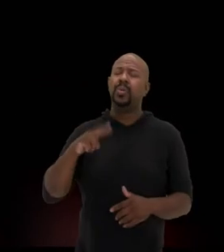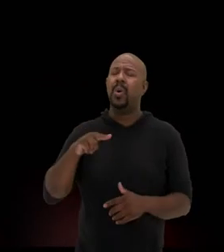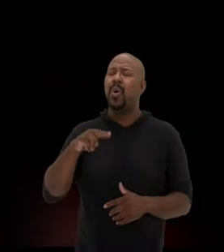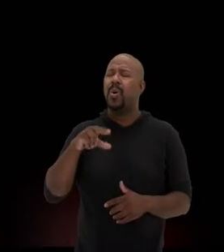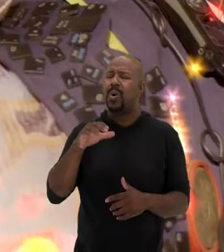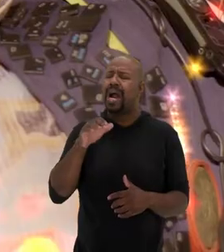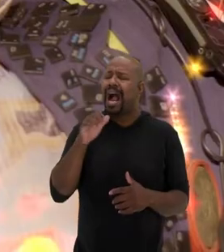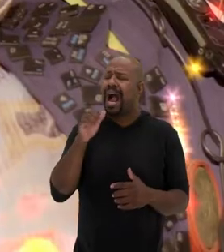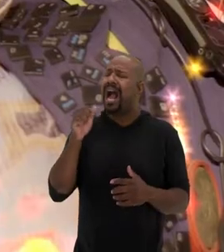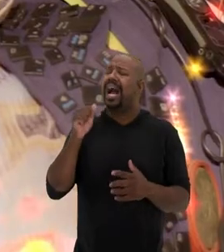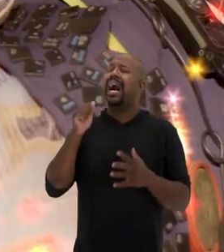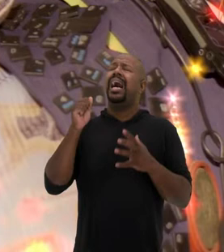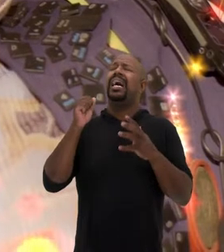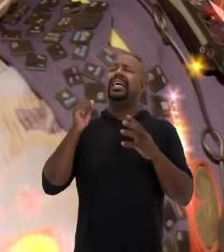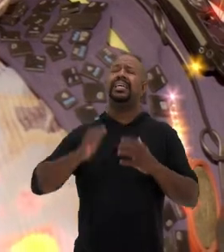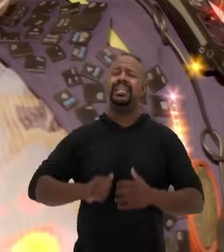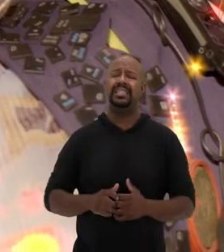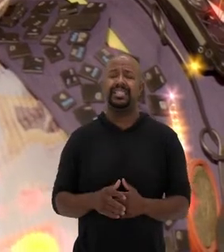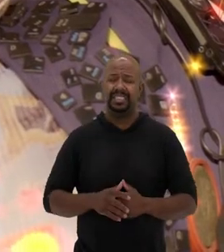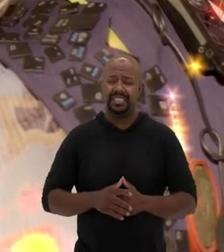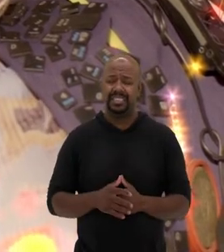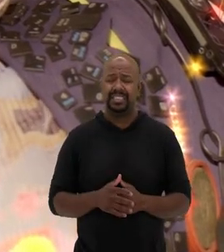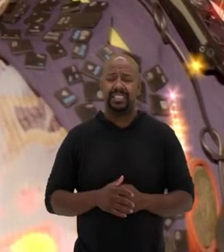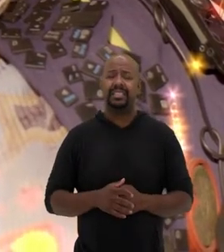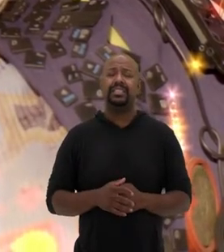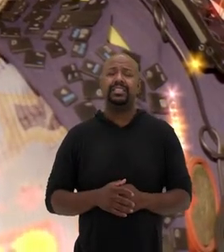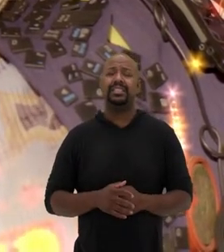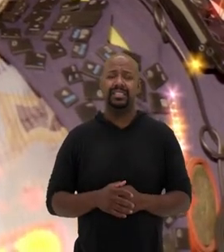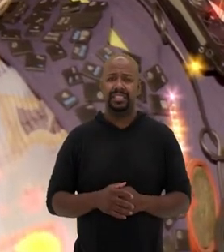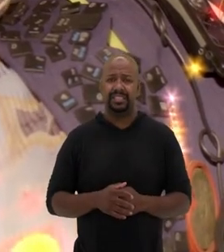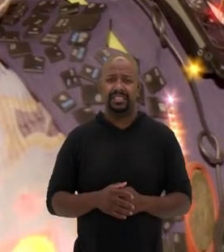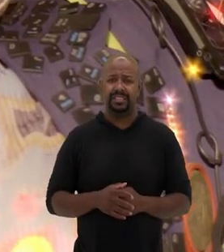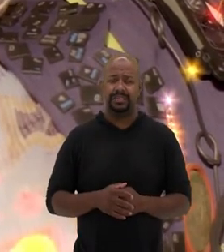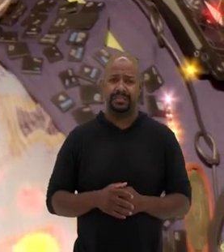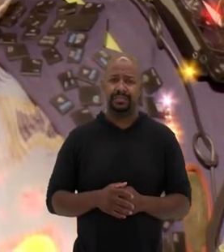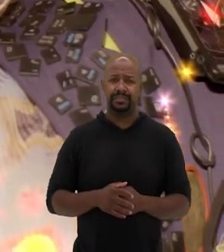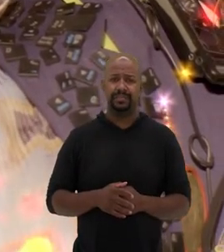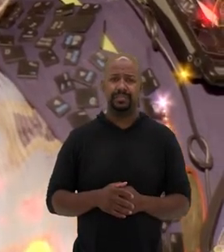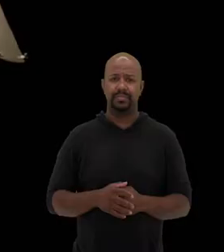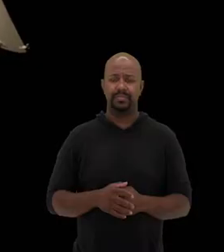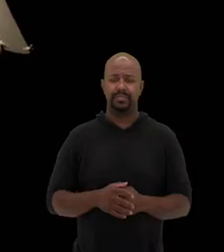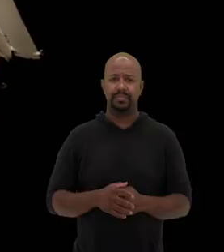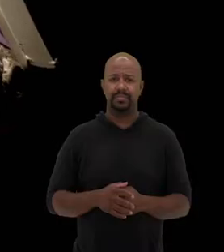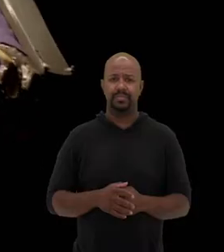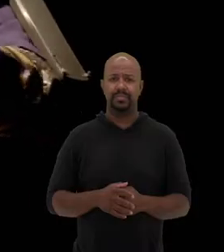caos. Mão de robô fixada em sua roupa faz movimentos ao lado de seu ombro.